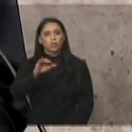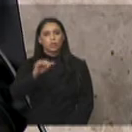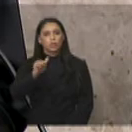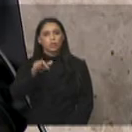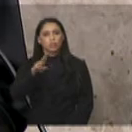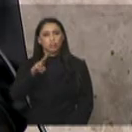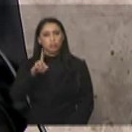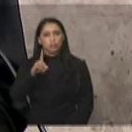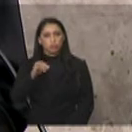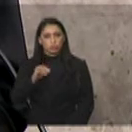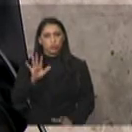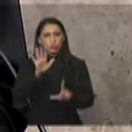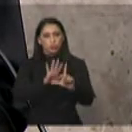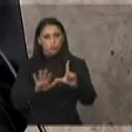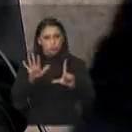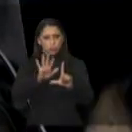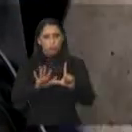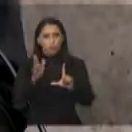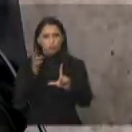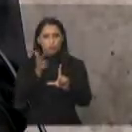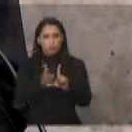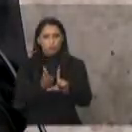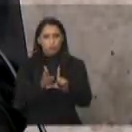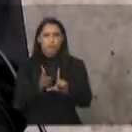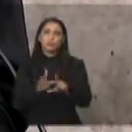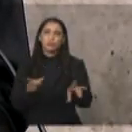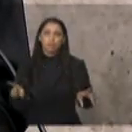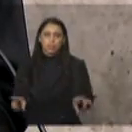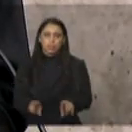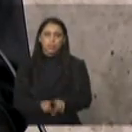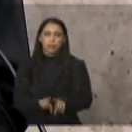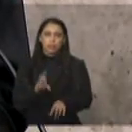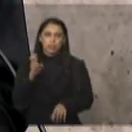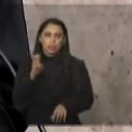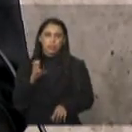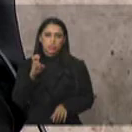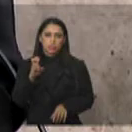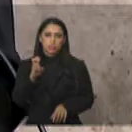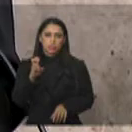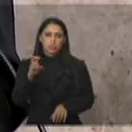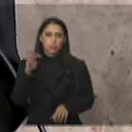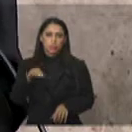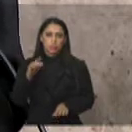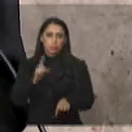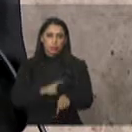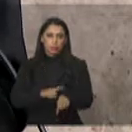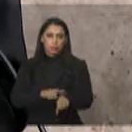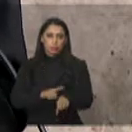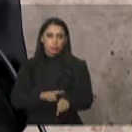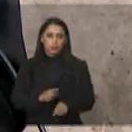na videoconferência e também disporá de 5 minutos para a sustentação.